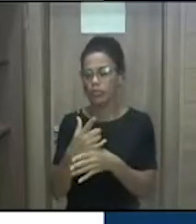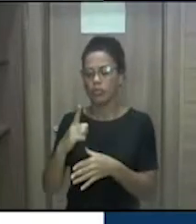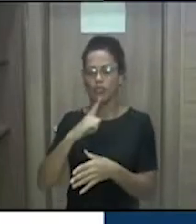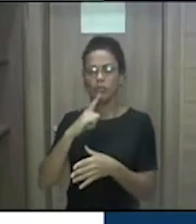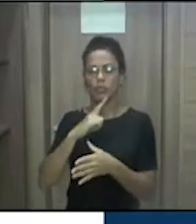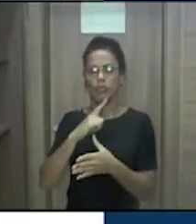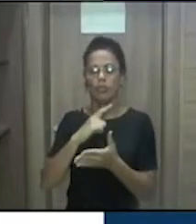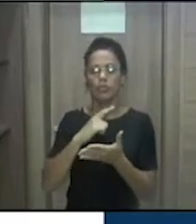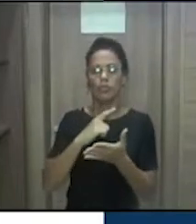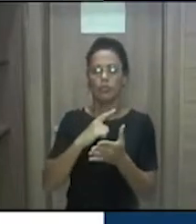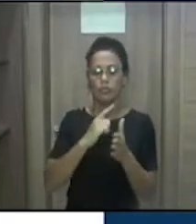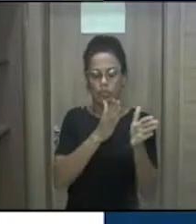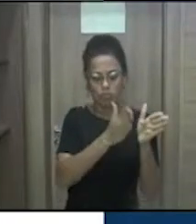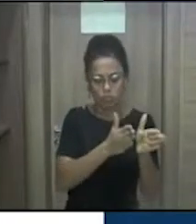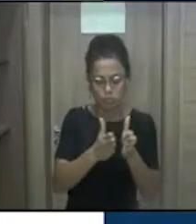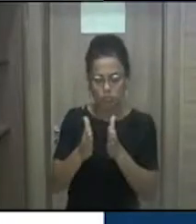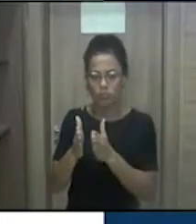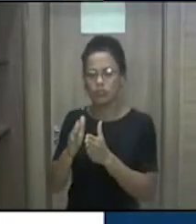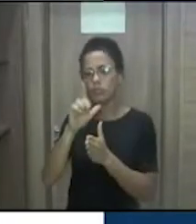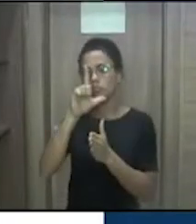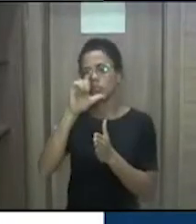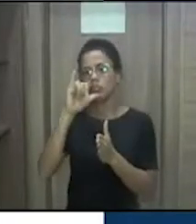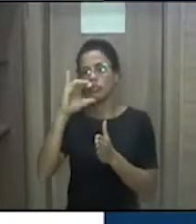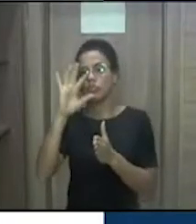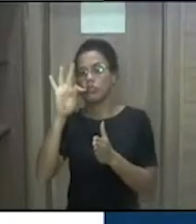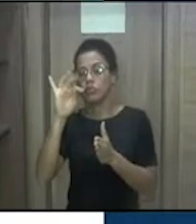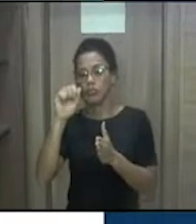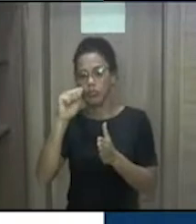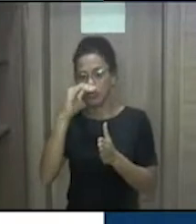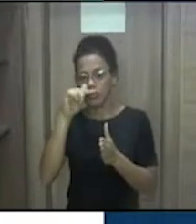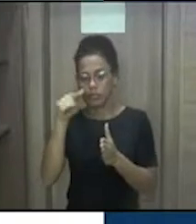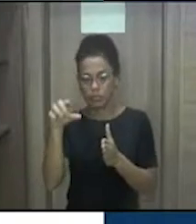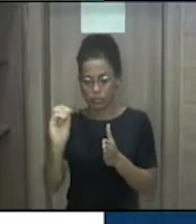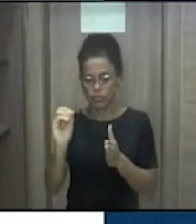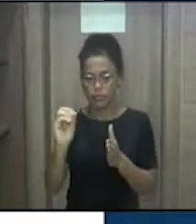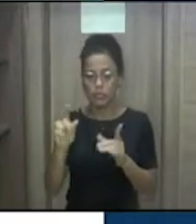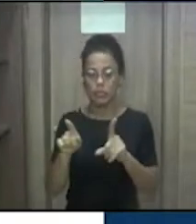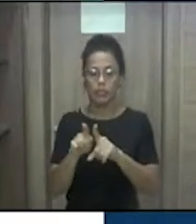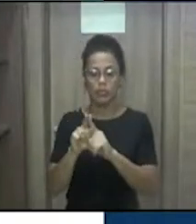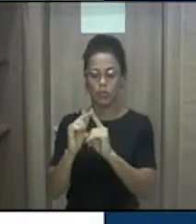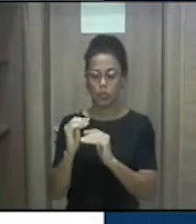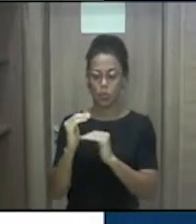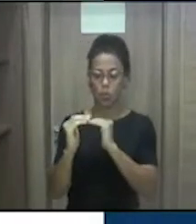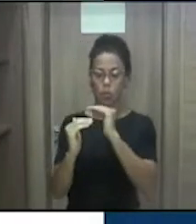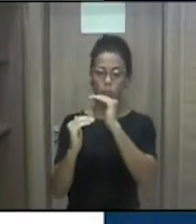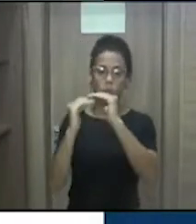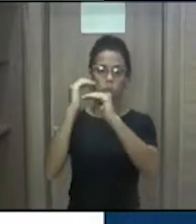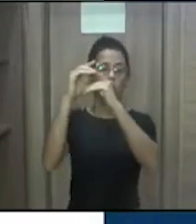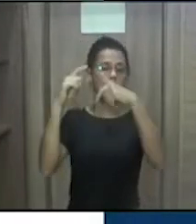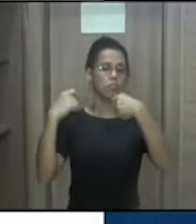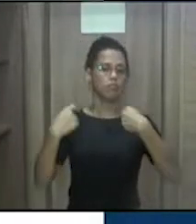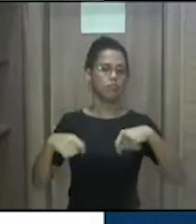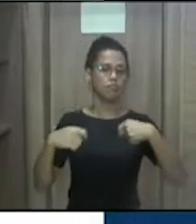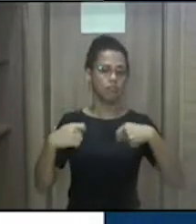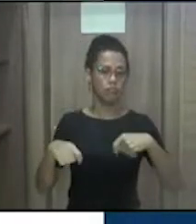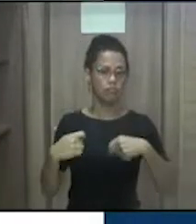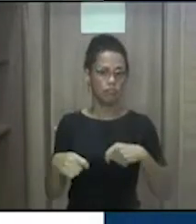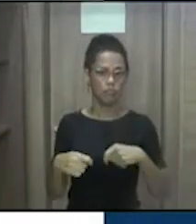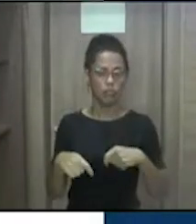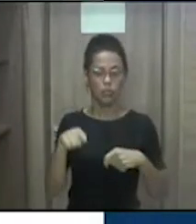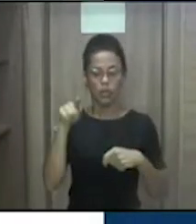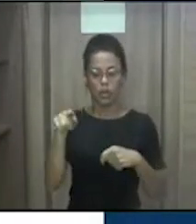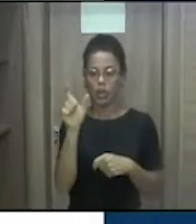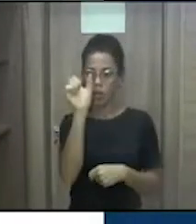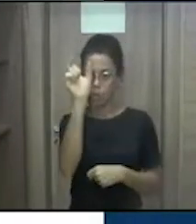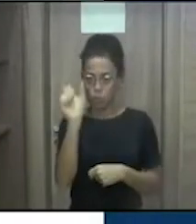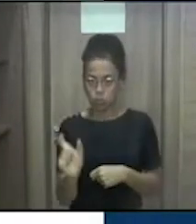credenciamento e não de processo licitatório. Também é uma questão que a gente está precisando avançar também, mas a gente considera que o modelo licitatório ele